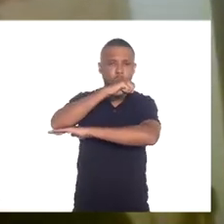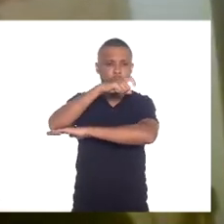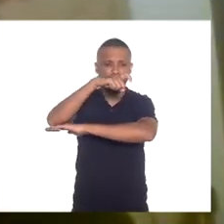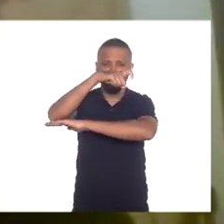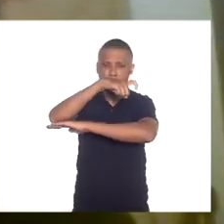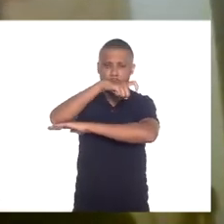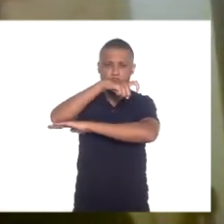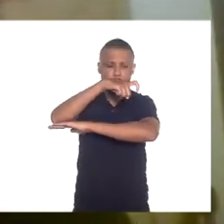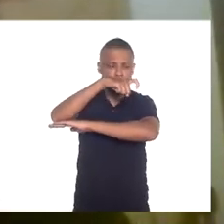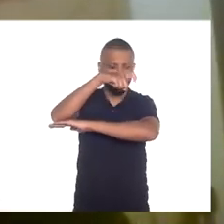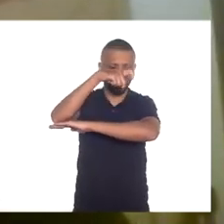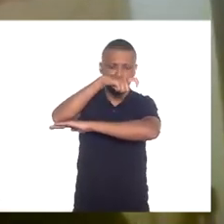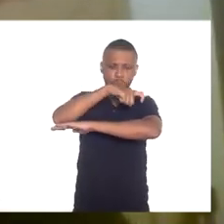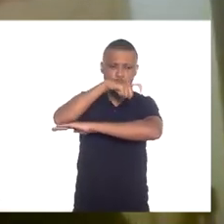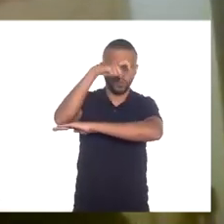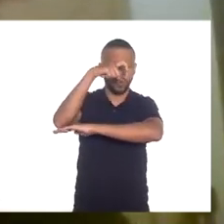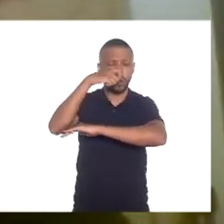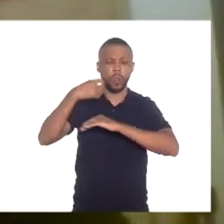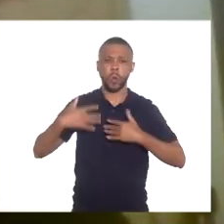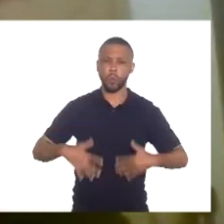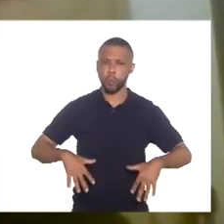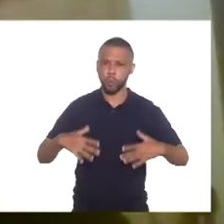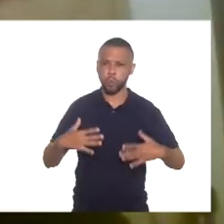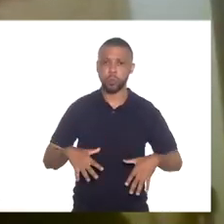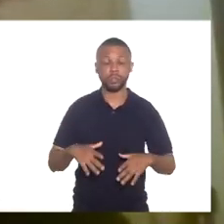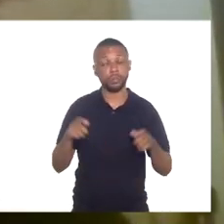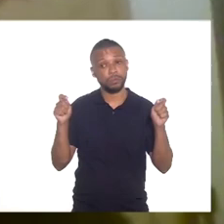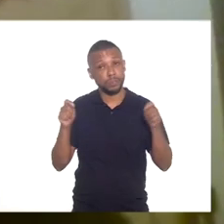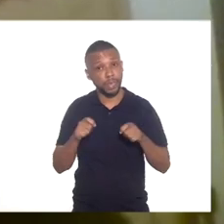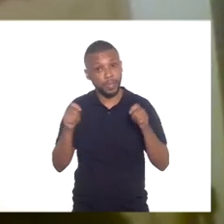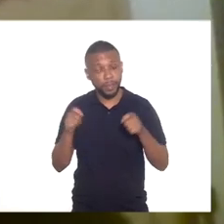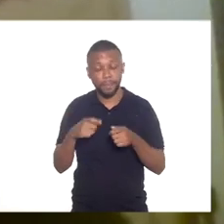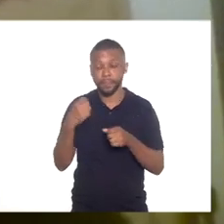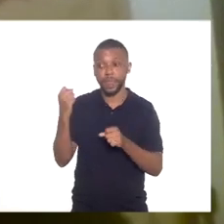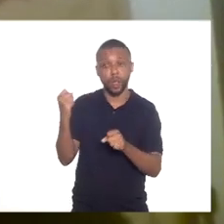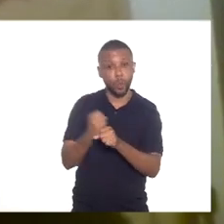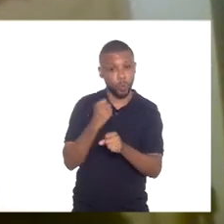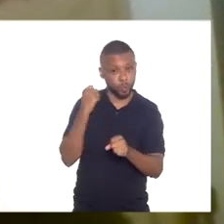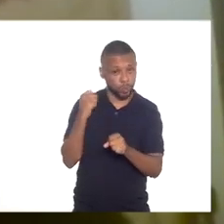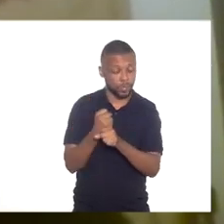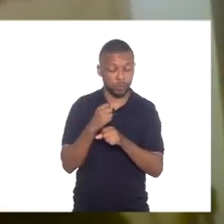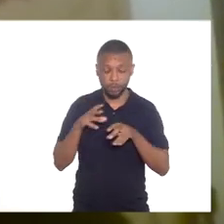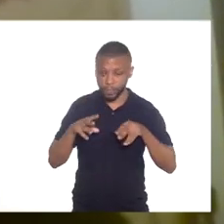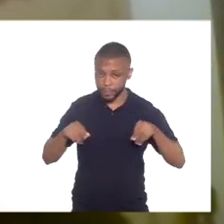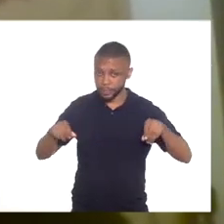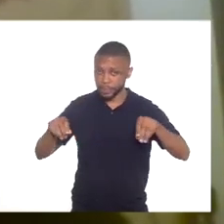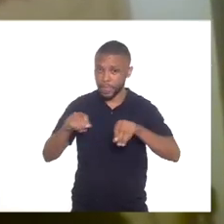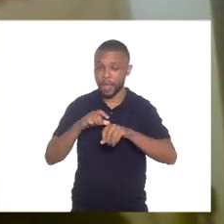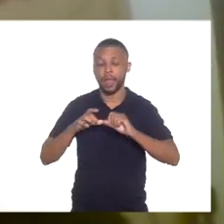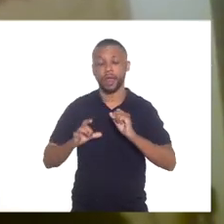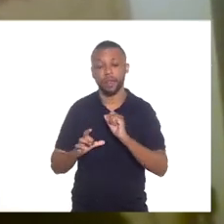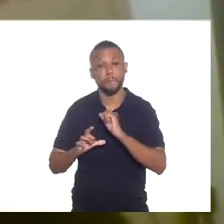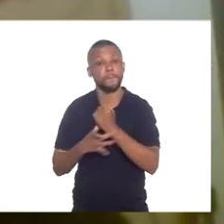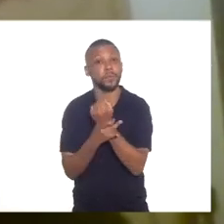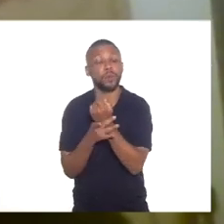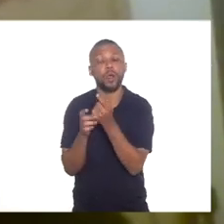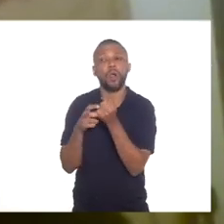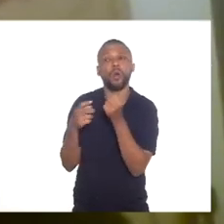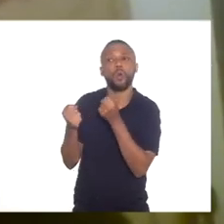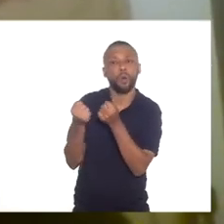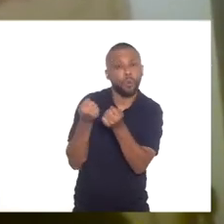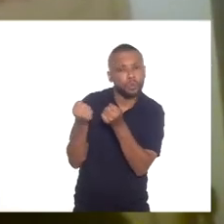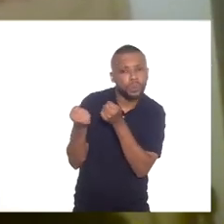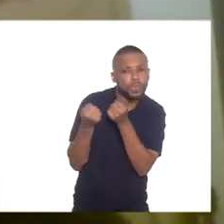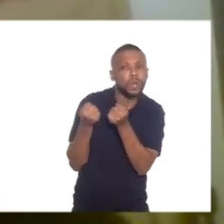Né? Permitia que muita coisa fosse construída em terra, e de uma forma mais controlada, e